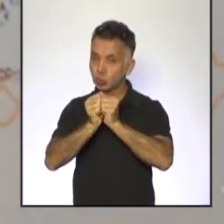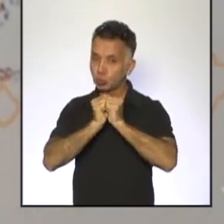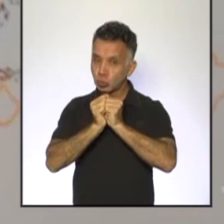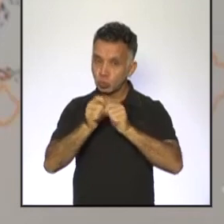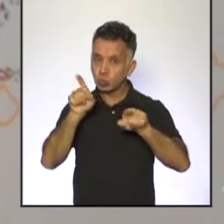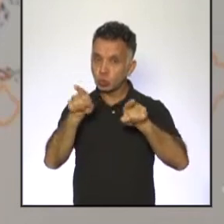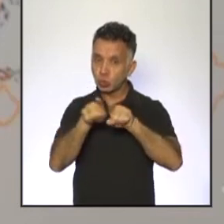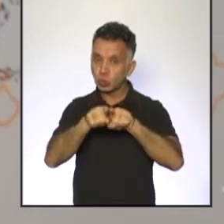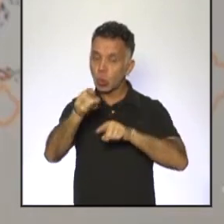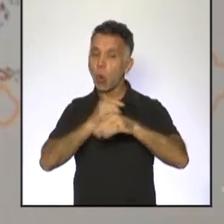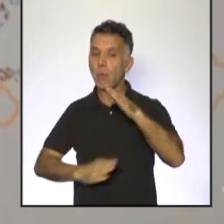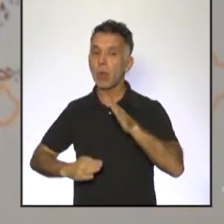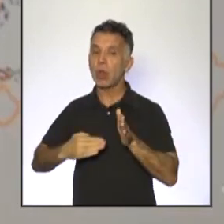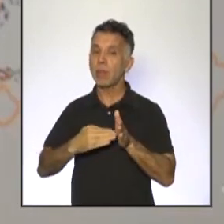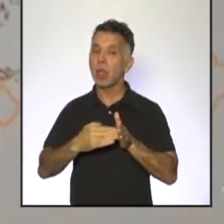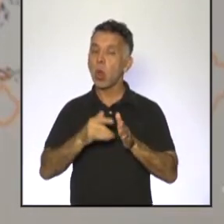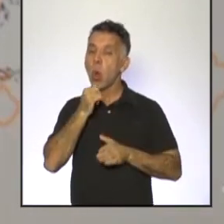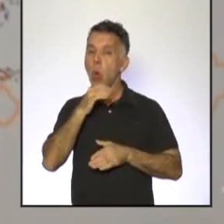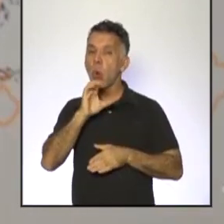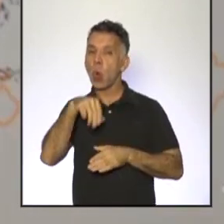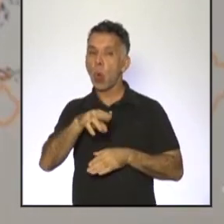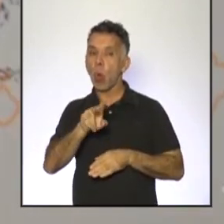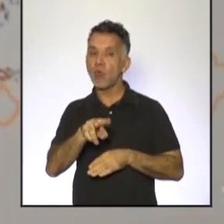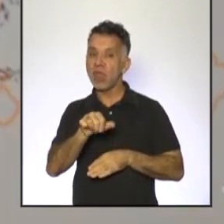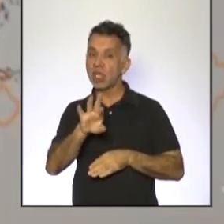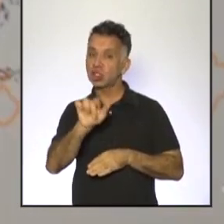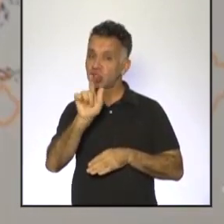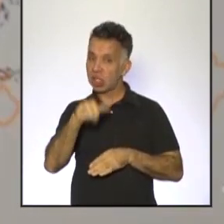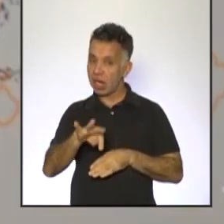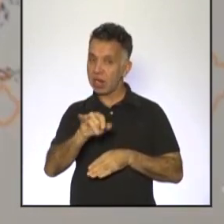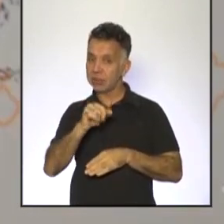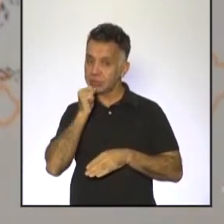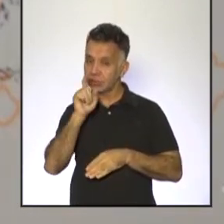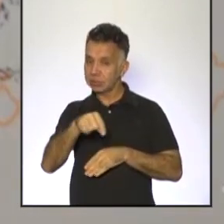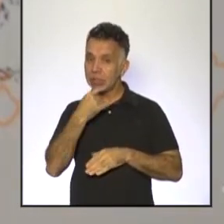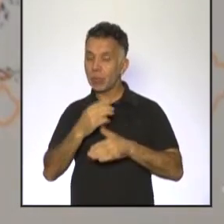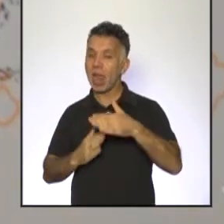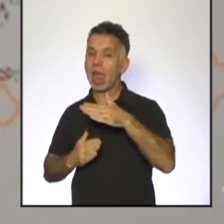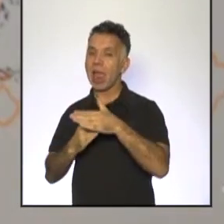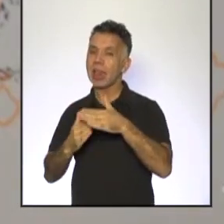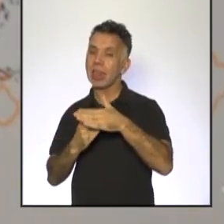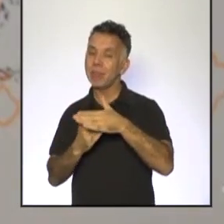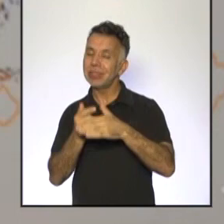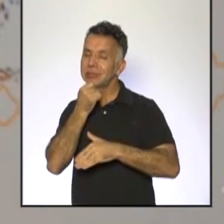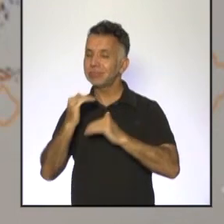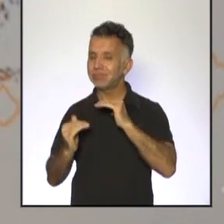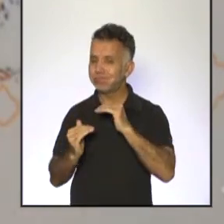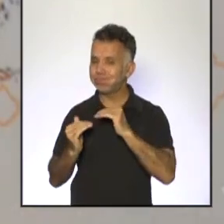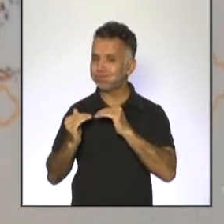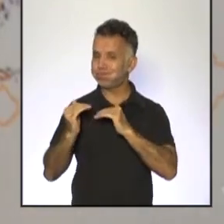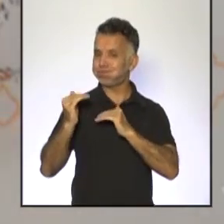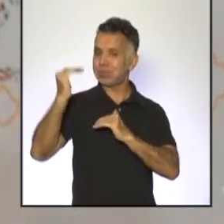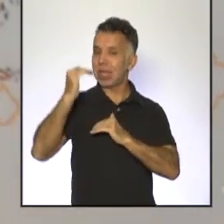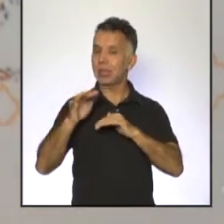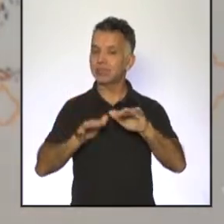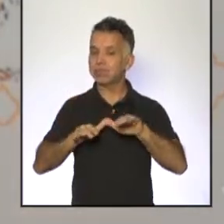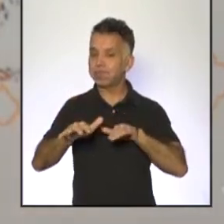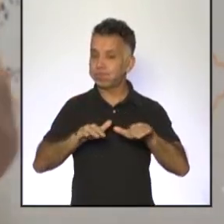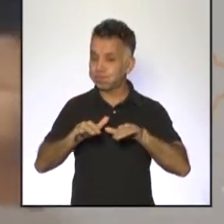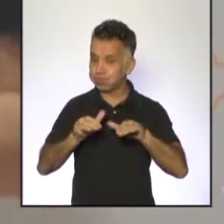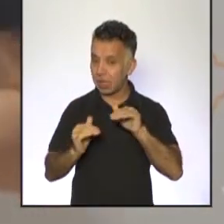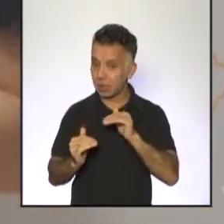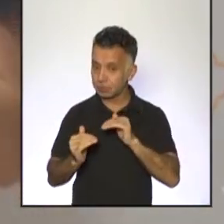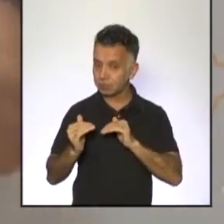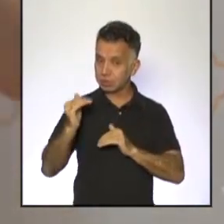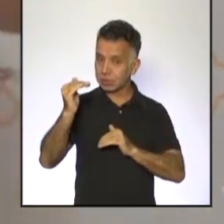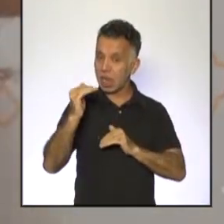também dos limites convergentes. Por isso eu chamo de limites ativos, limites que apresentam elevado grau de tectonismo. Então